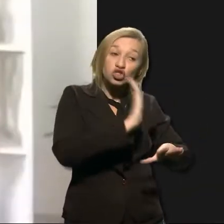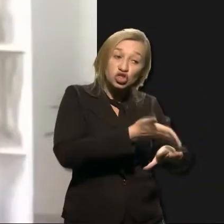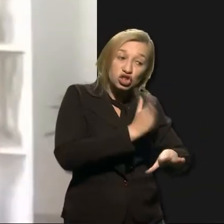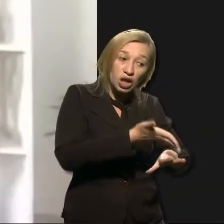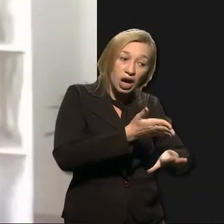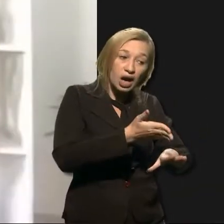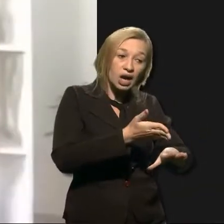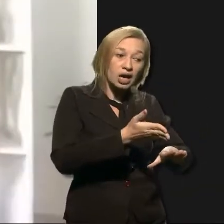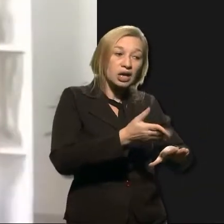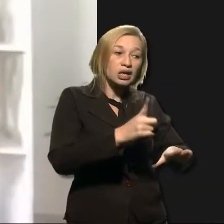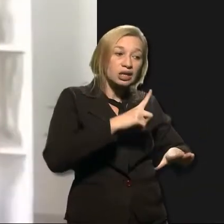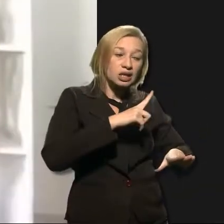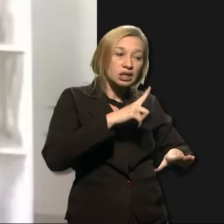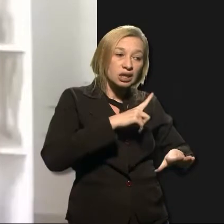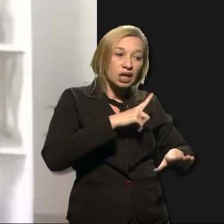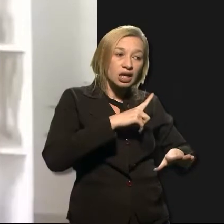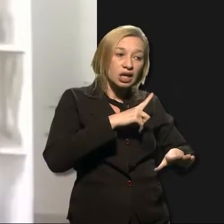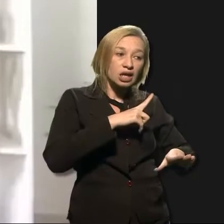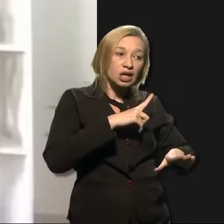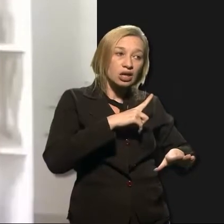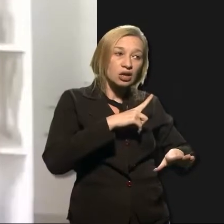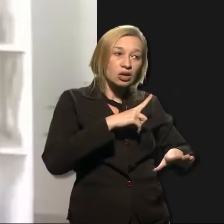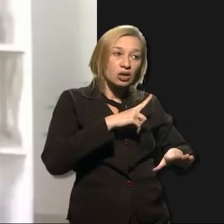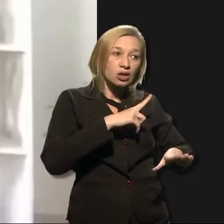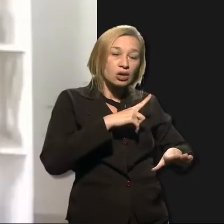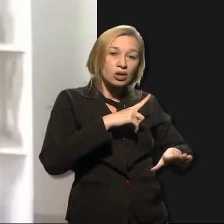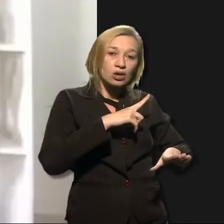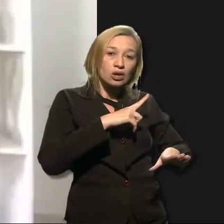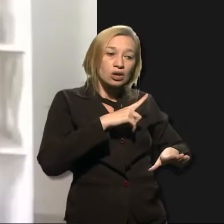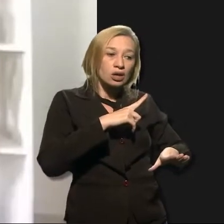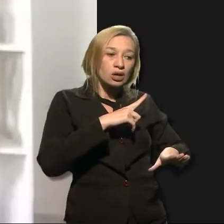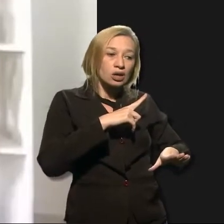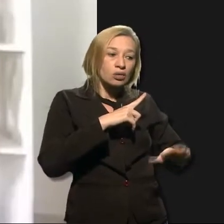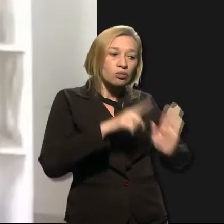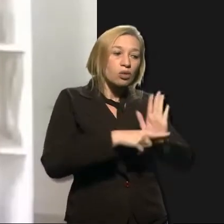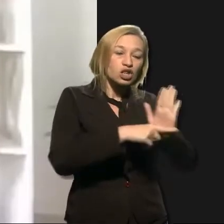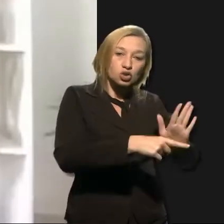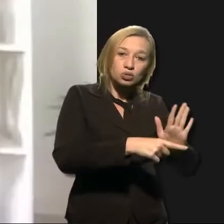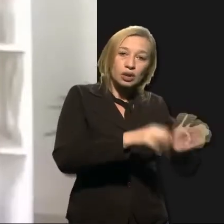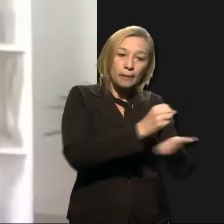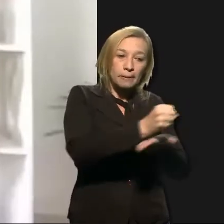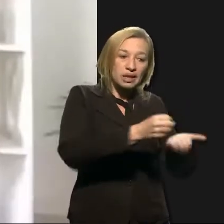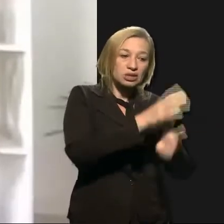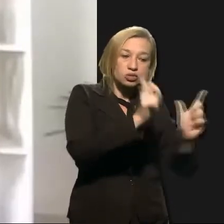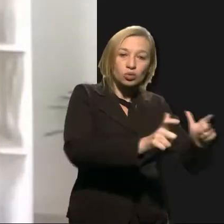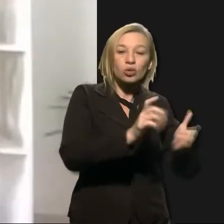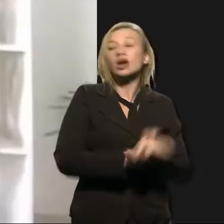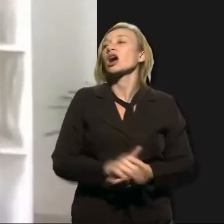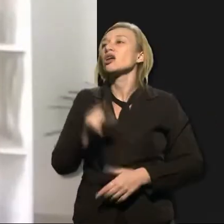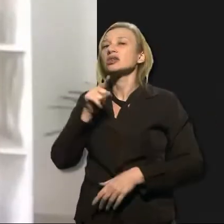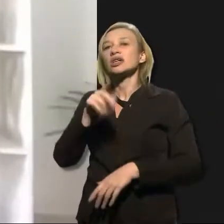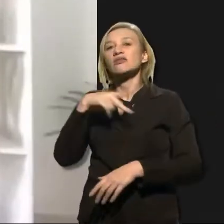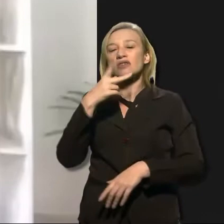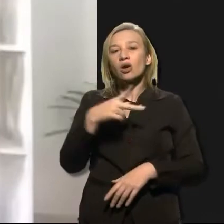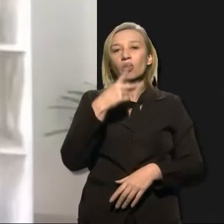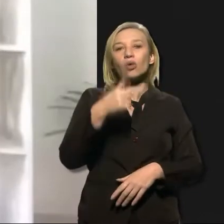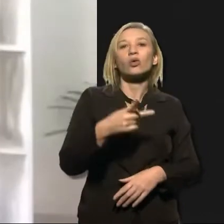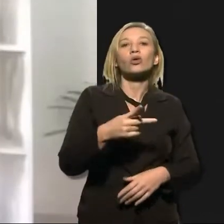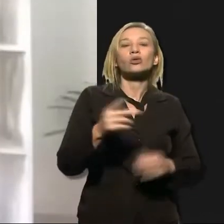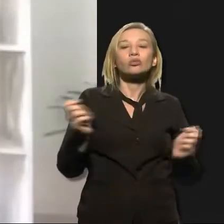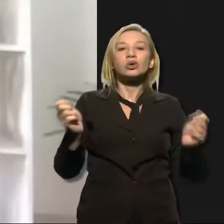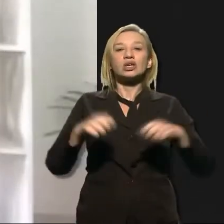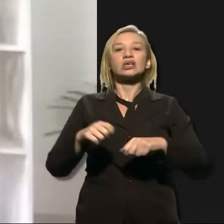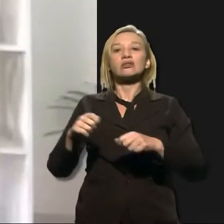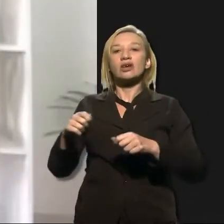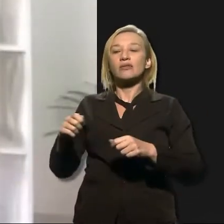lugar estratégico, já que mantém ali um mínimo de estrutura para efetivar essa política. A